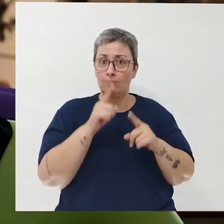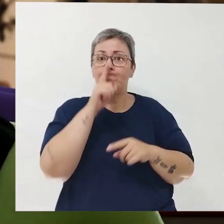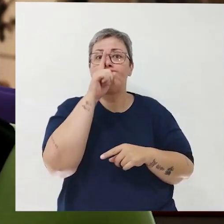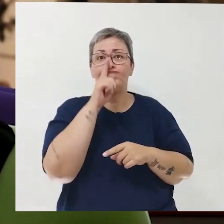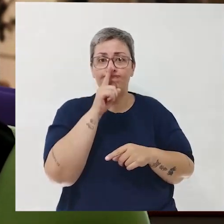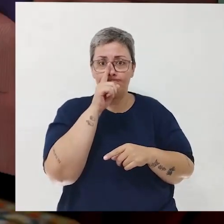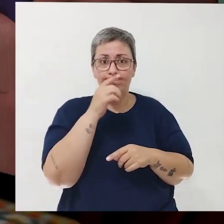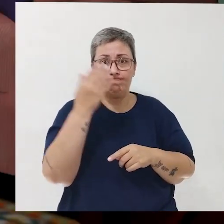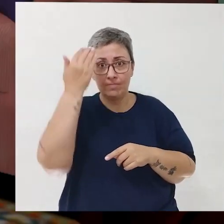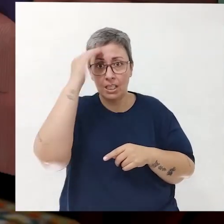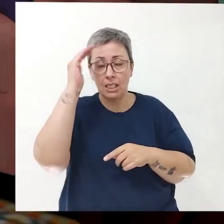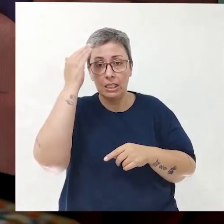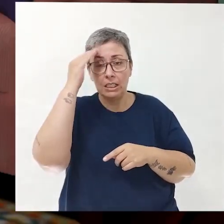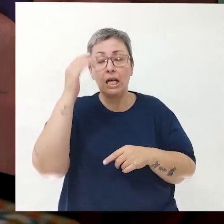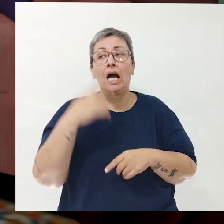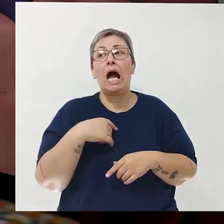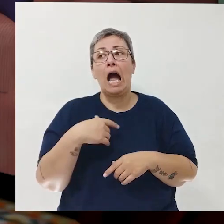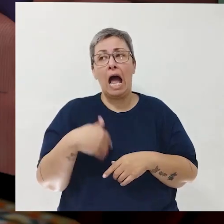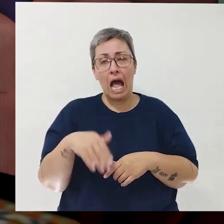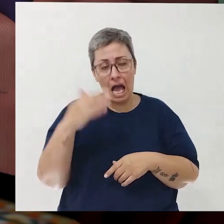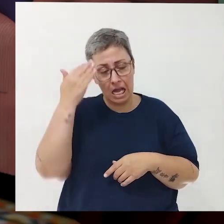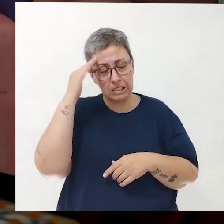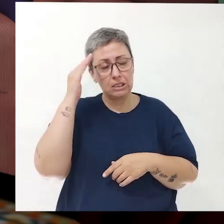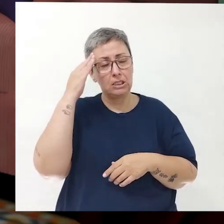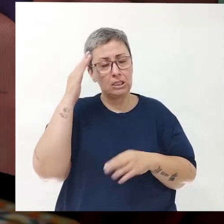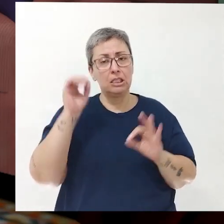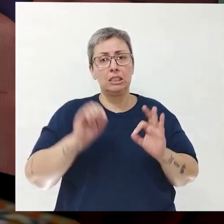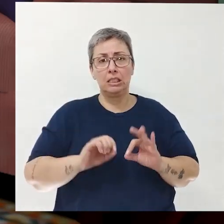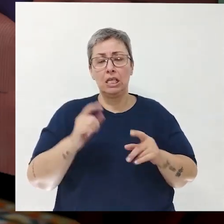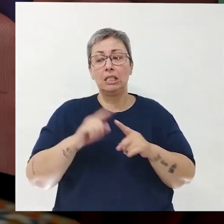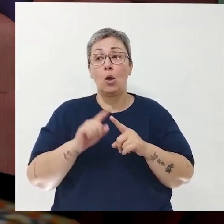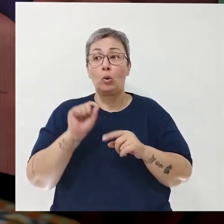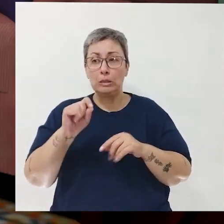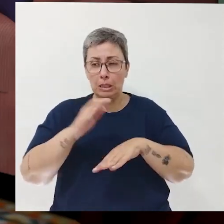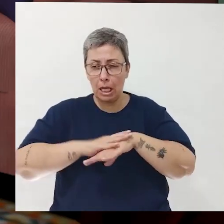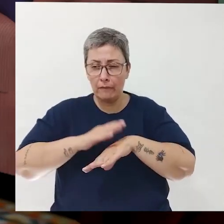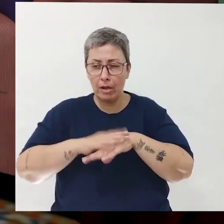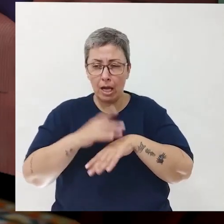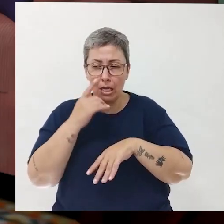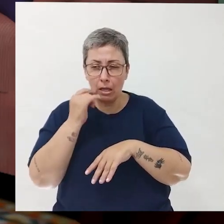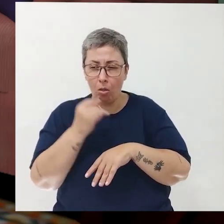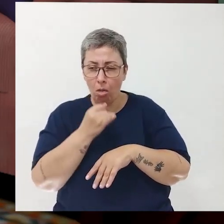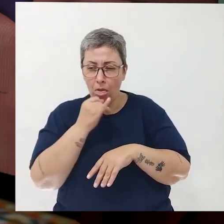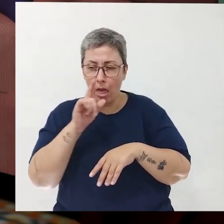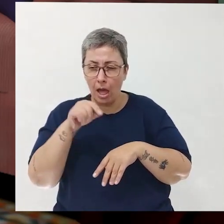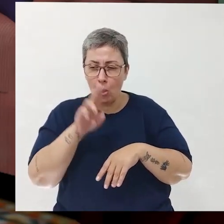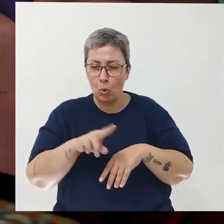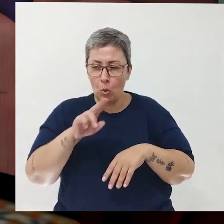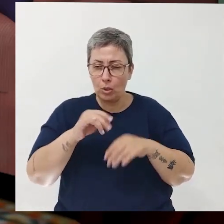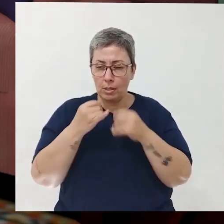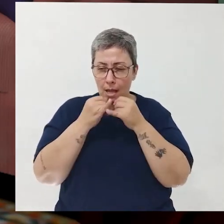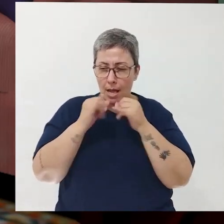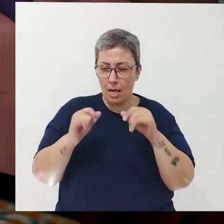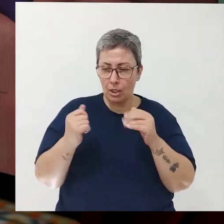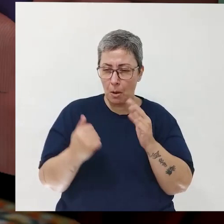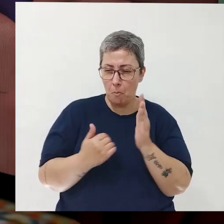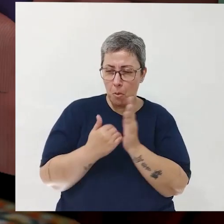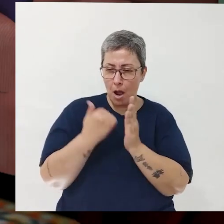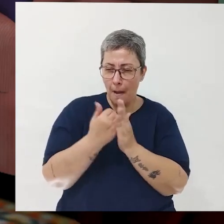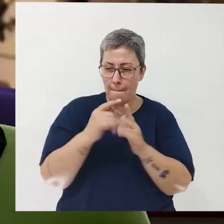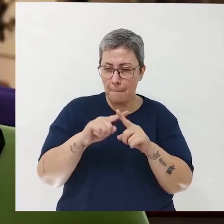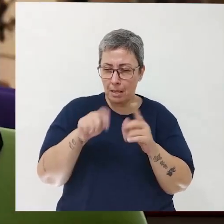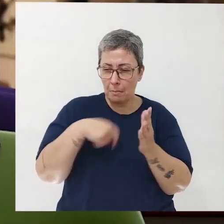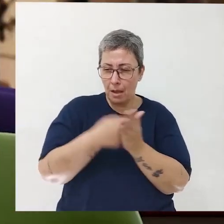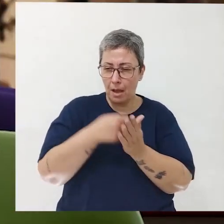é perigoso, entendeu? Ah, entendi. Então quem faz gato é quem quer usar muita energia, só que pagando